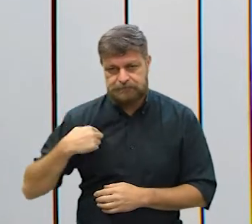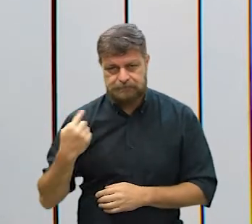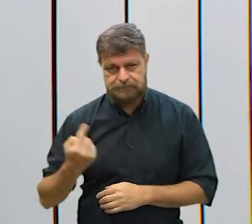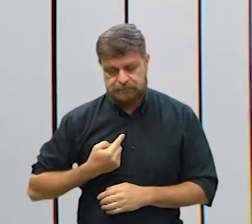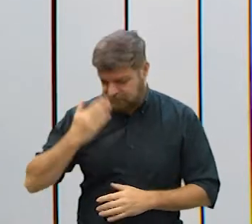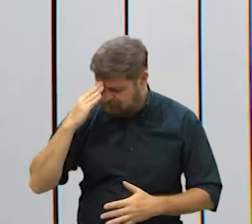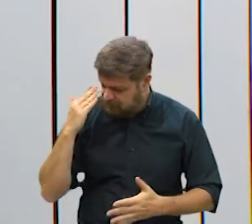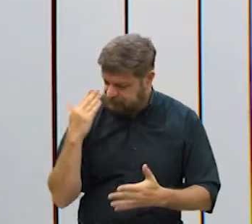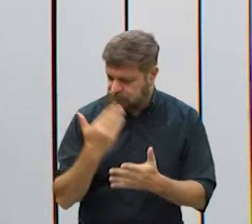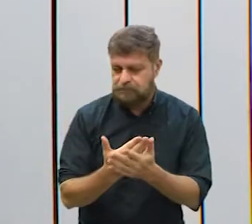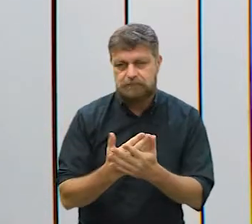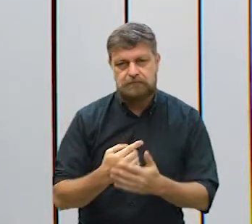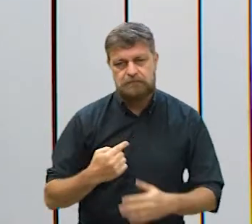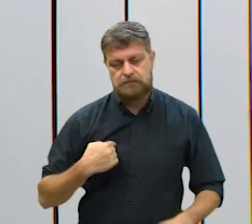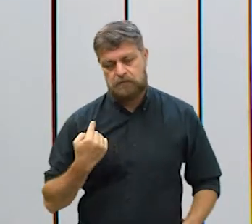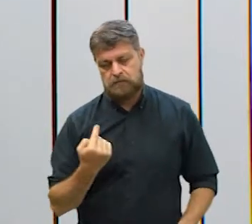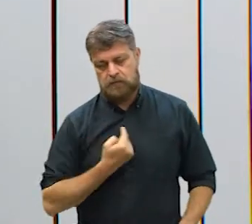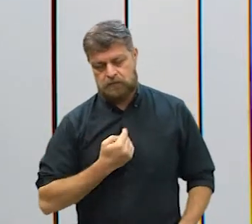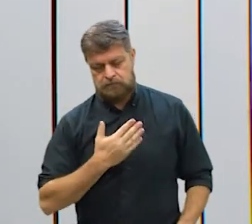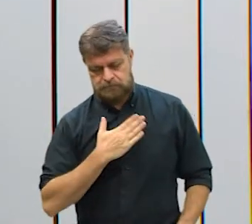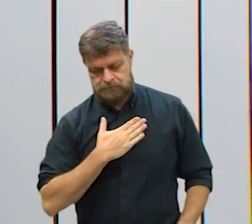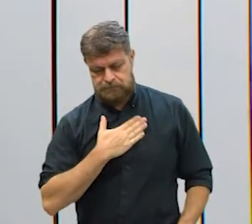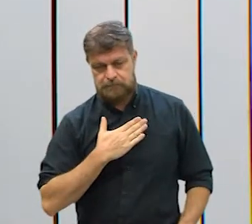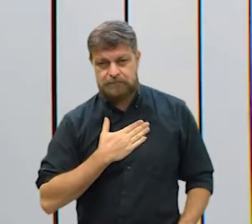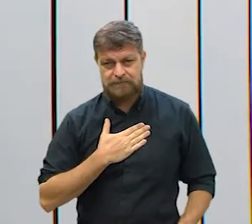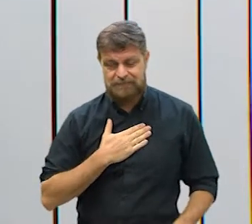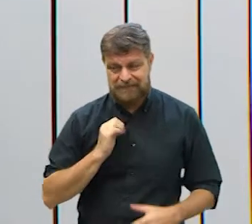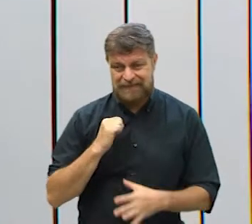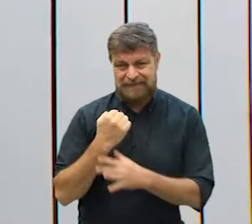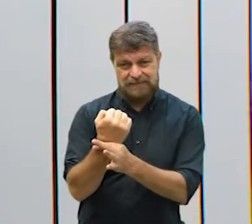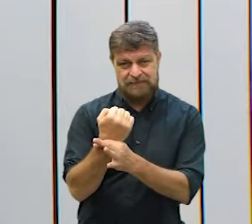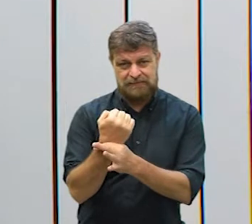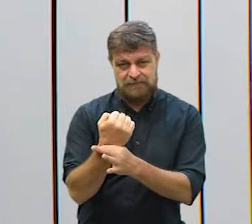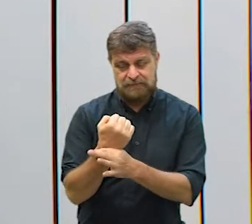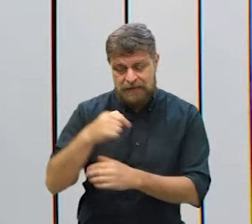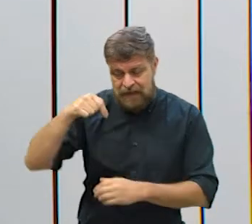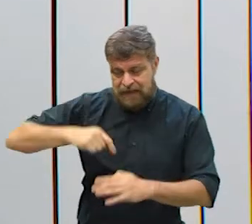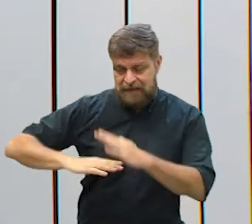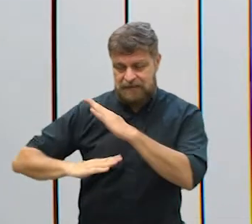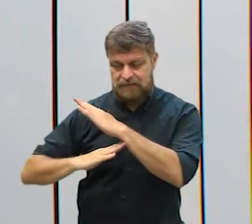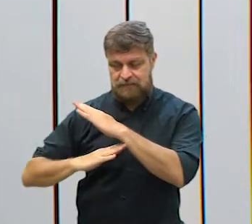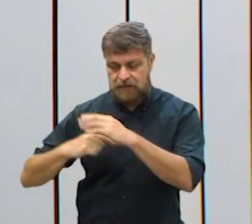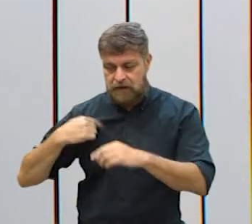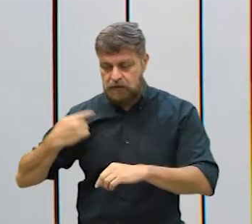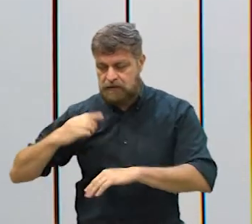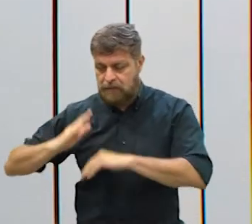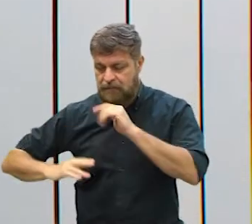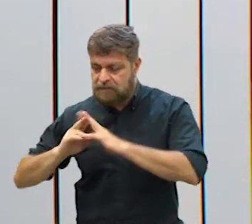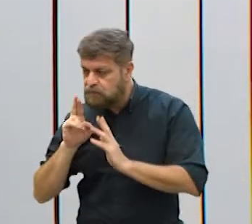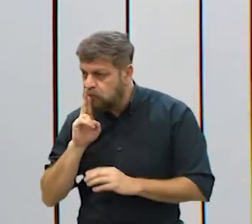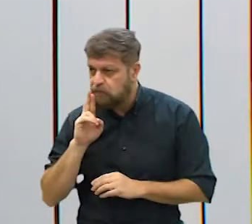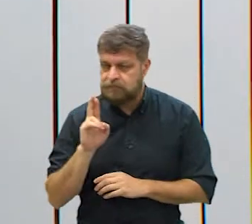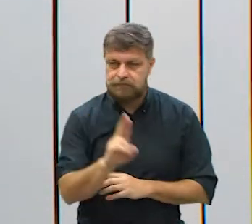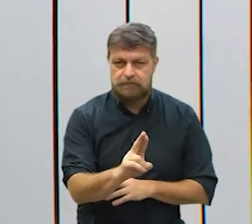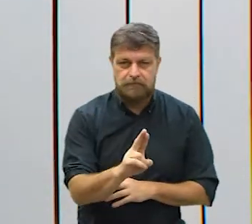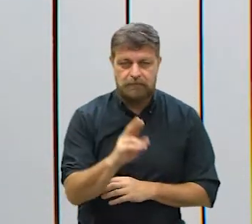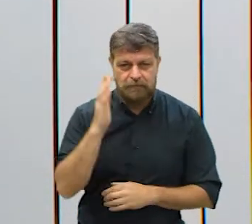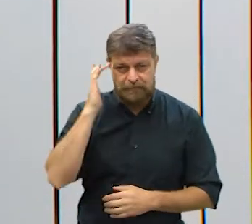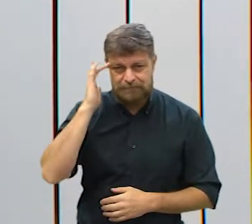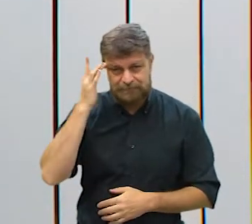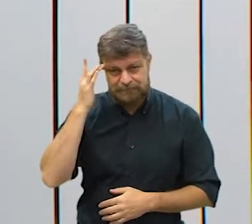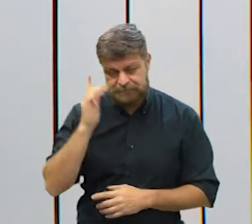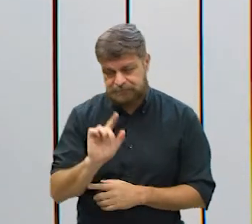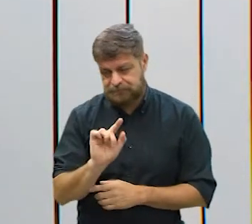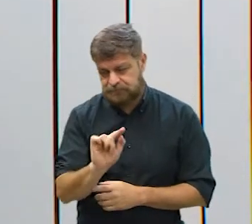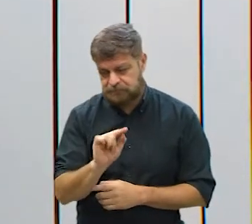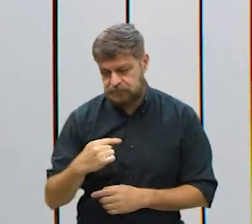um voto de confiança, então eles sentem essa segurança quando vem também do legislativo uma resposta, né? Eu acho que eles